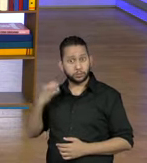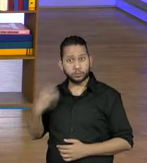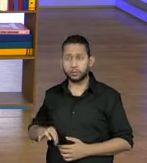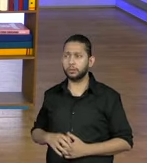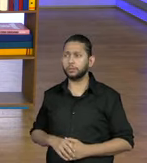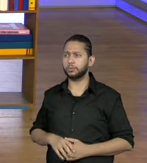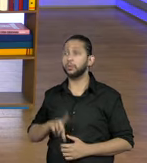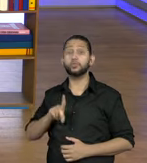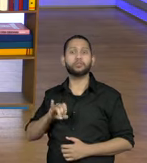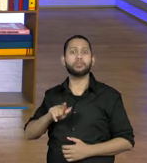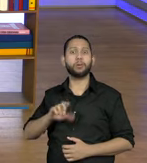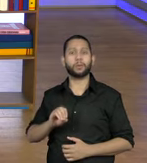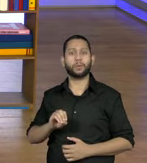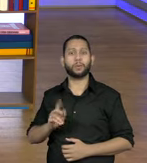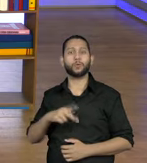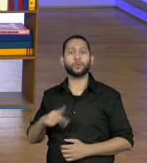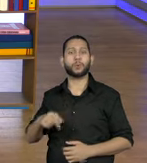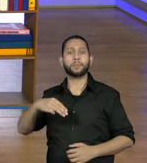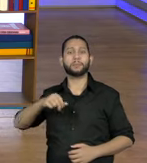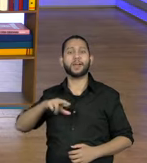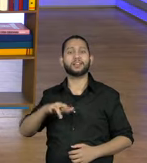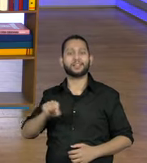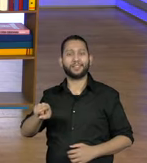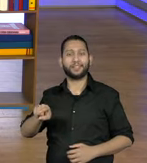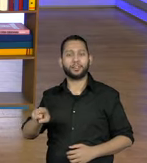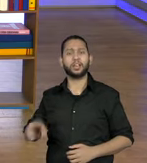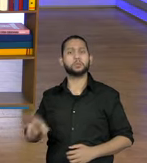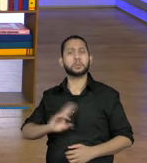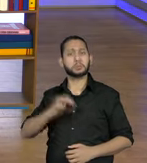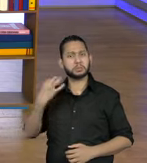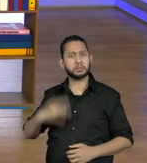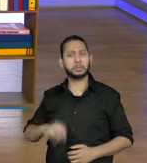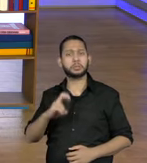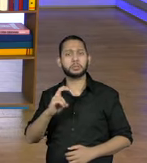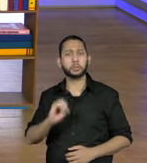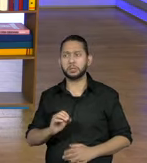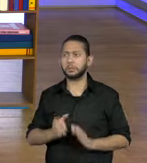Aluno Diego, da professora Márcia, também respondeu 50.